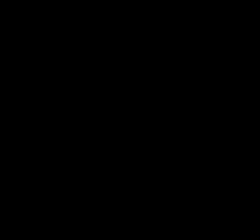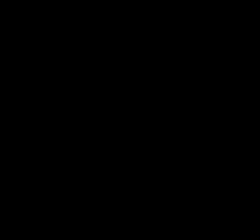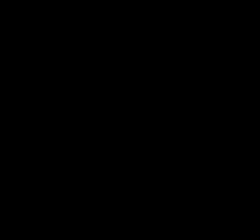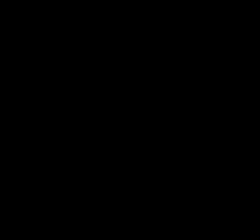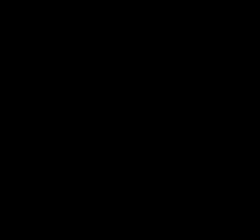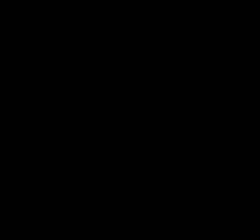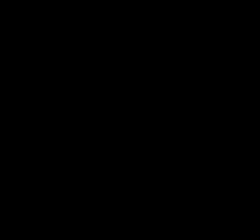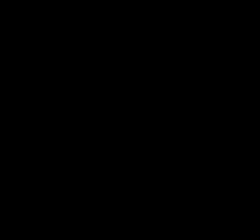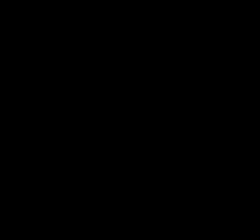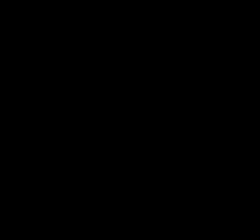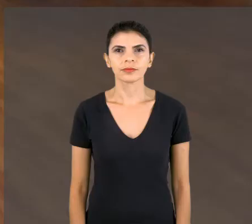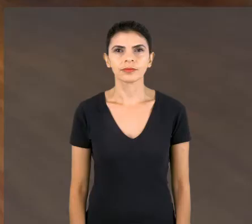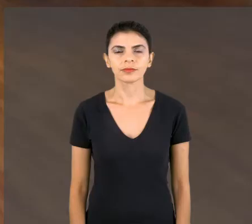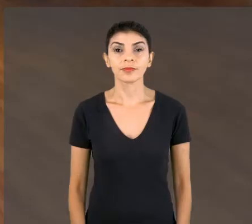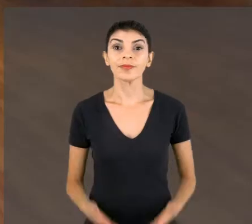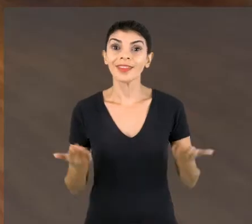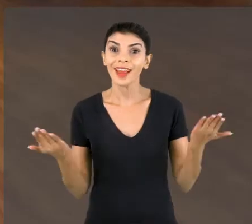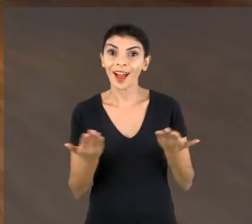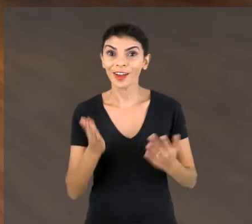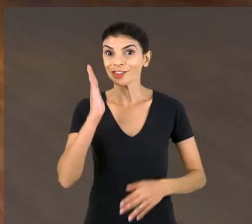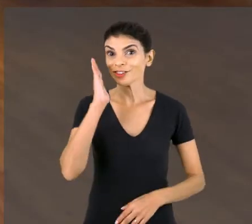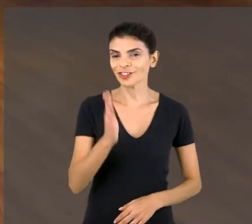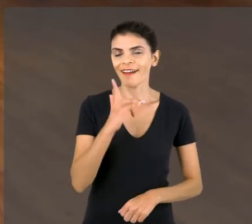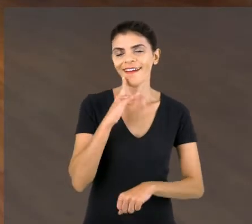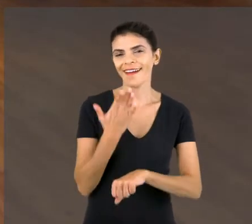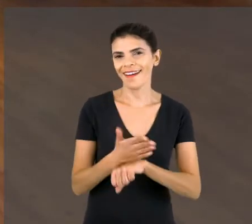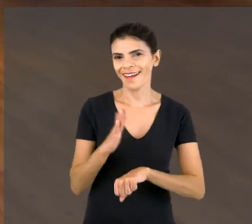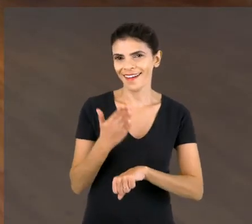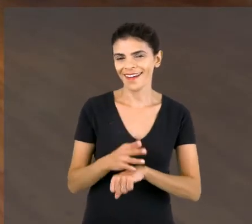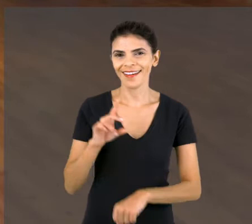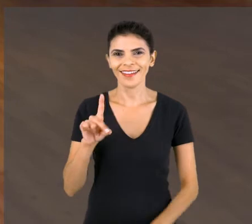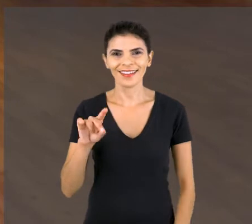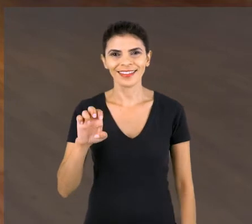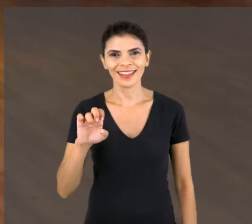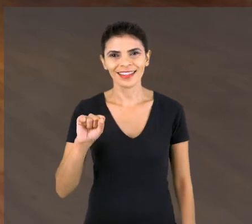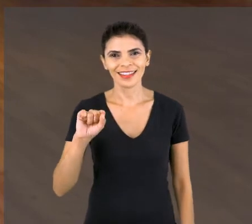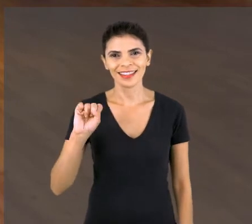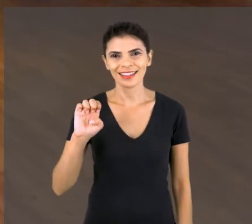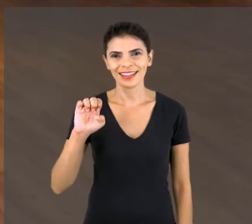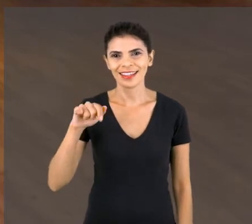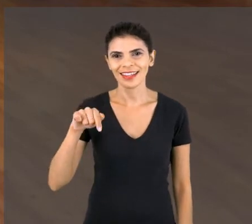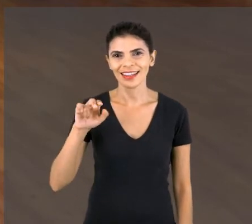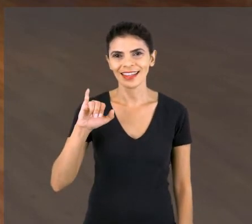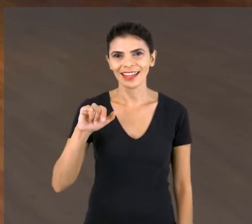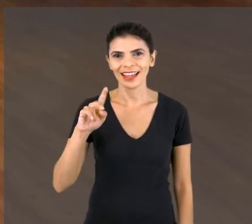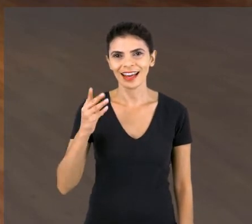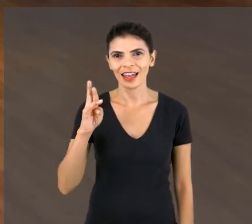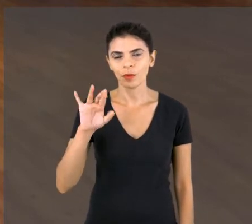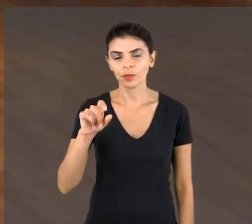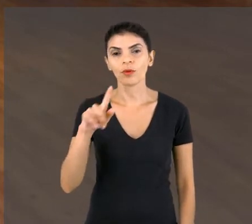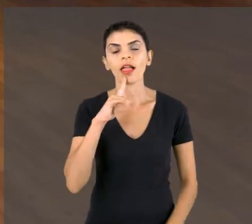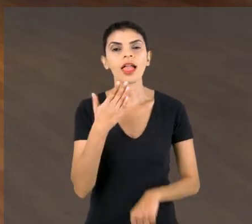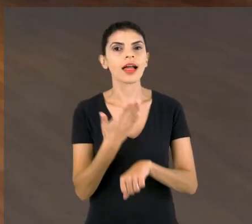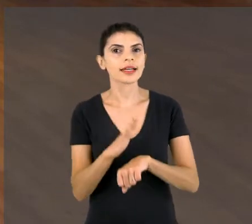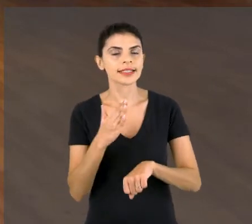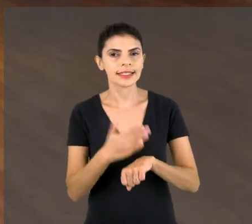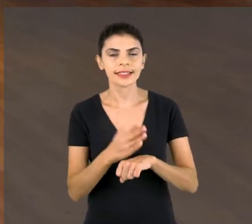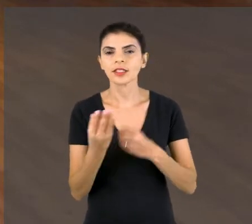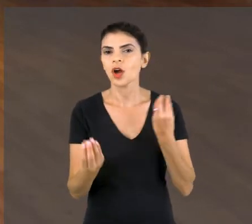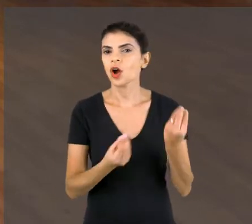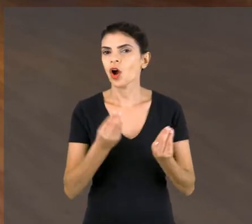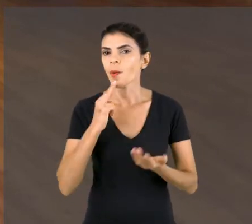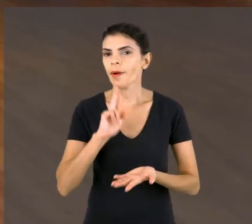Agora que a gente já treinou o desequilíbrio, a gente vai fazer um exercício que é